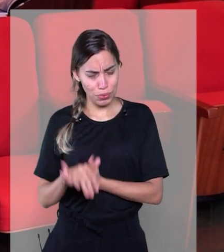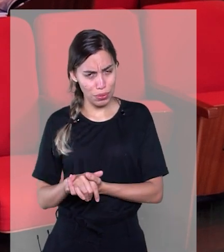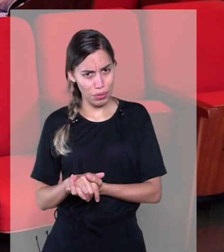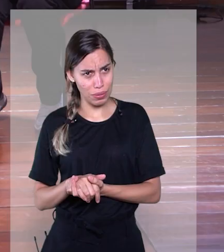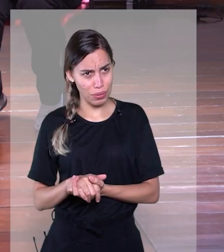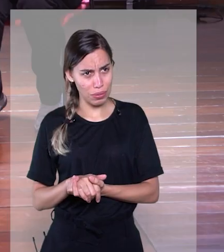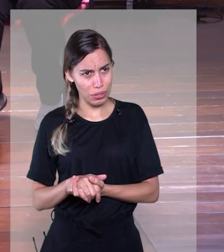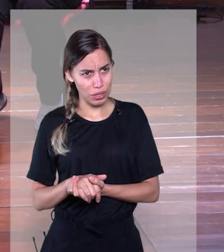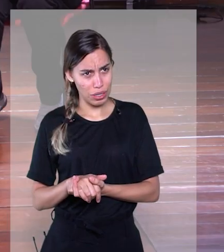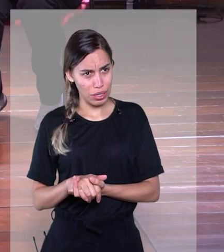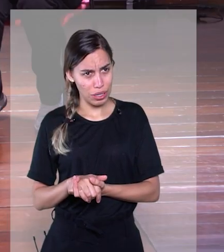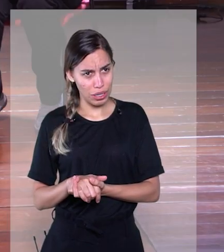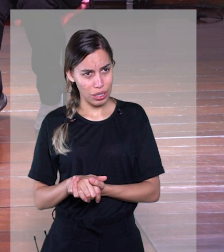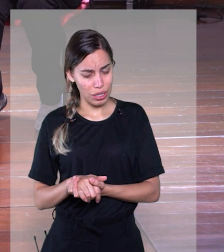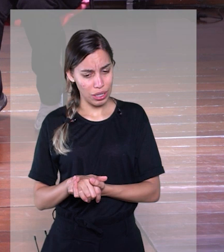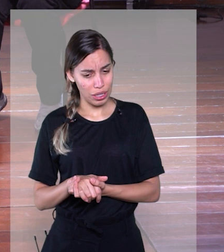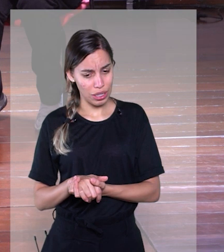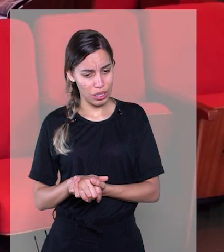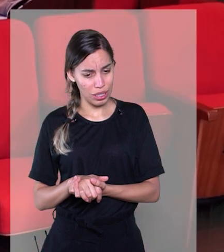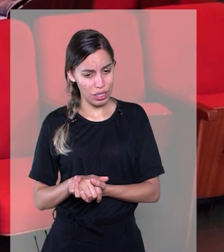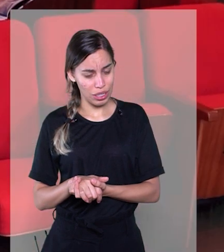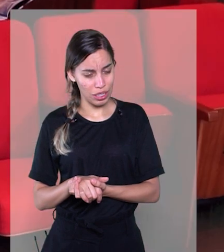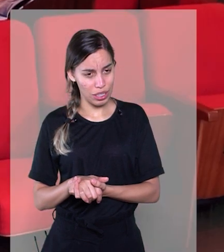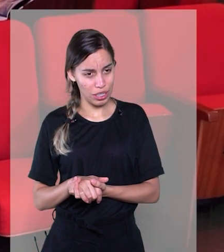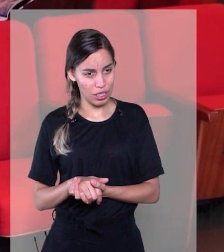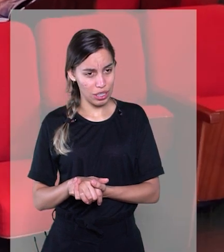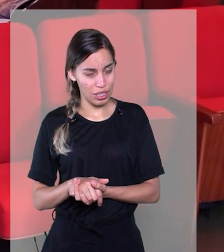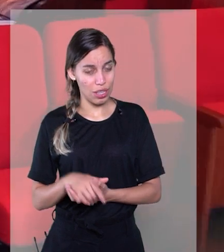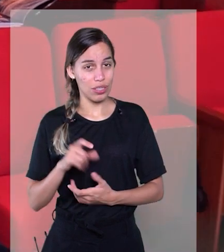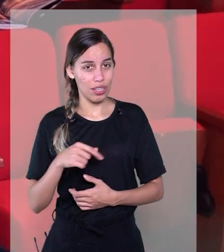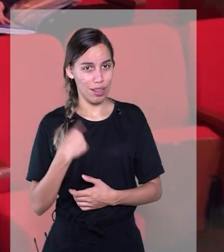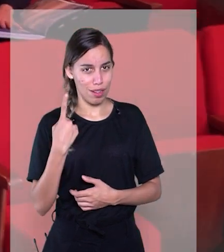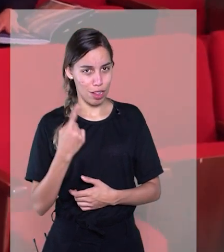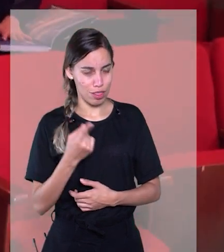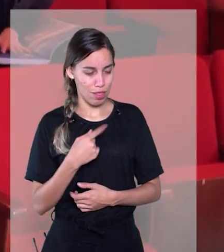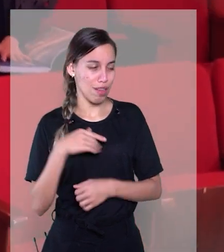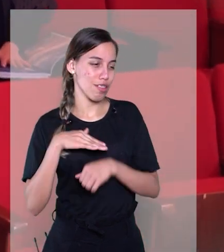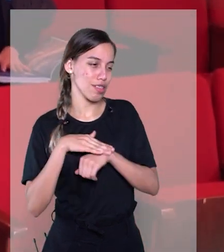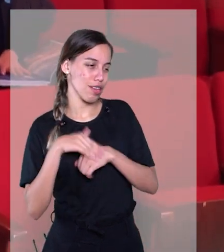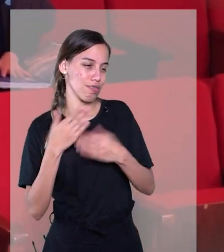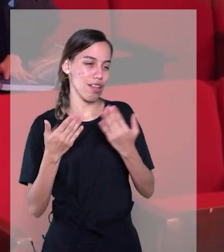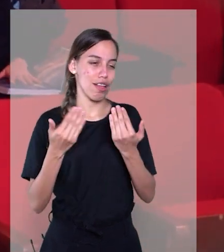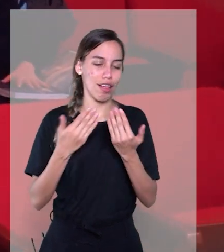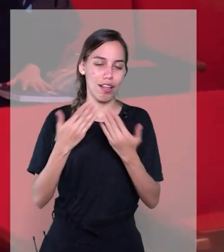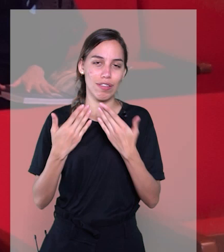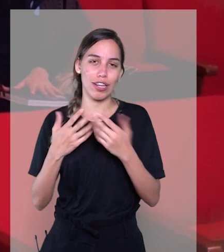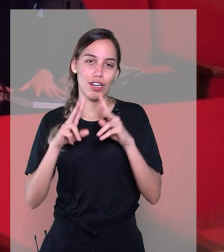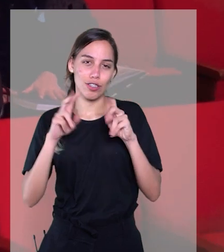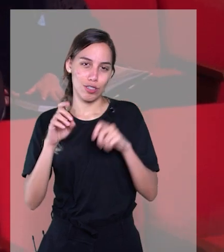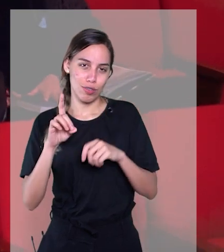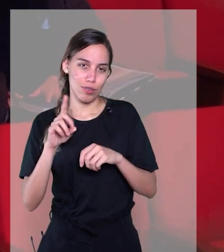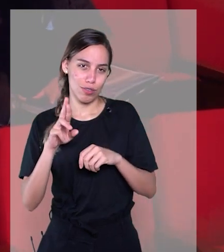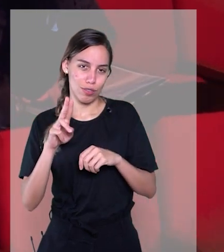com a Dada Lacerda. Ah, da saudosa. Sim. A gente ficava as tardes lá conversando sobre Drummond. Porque